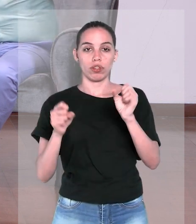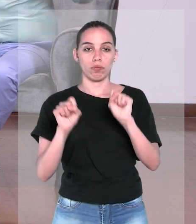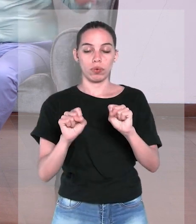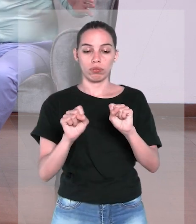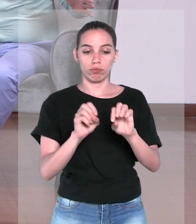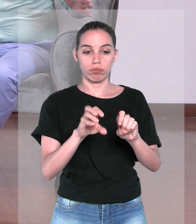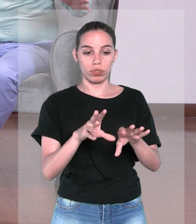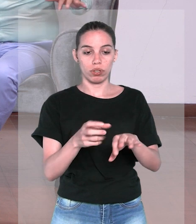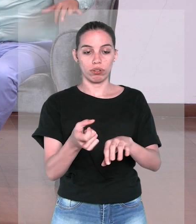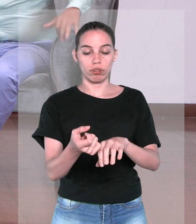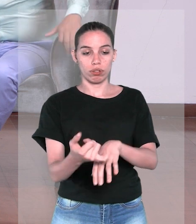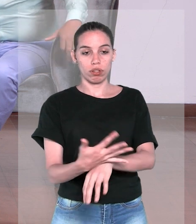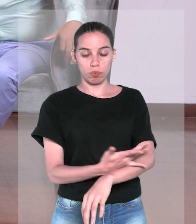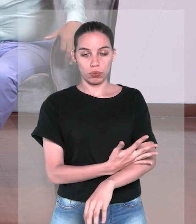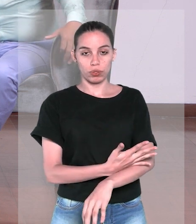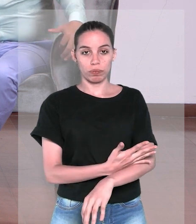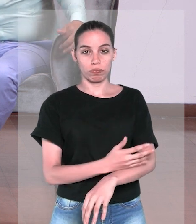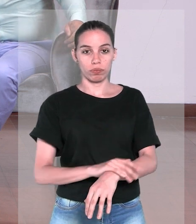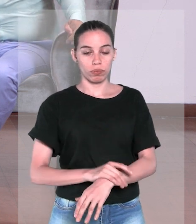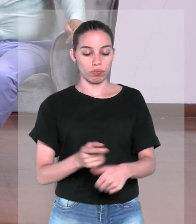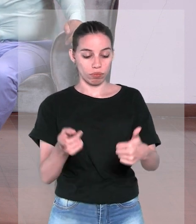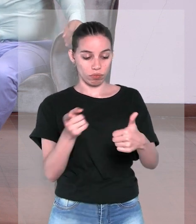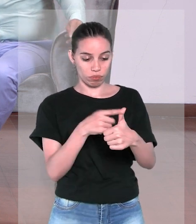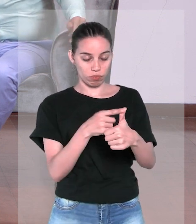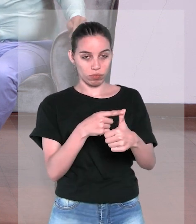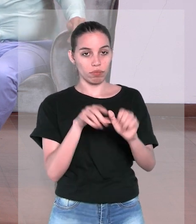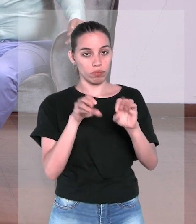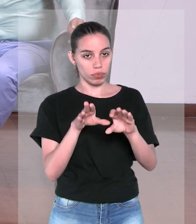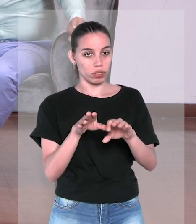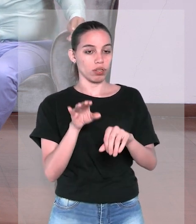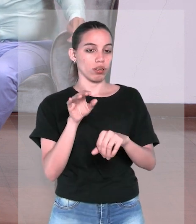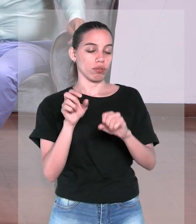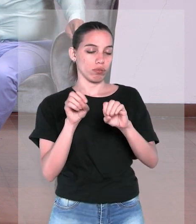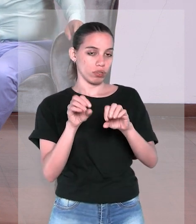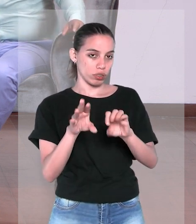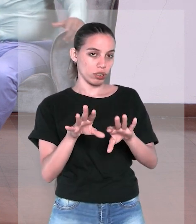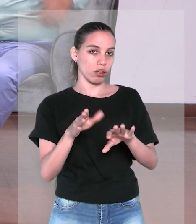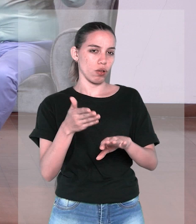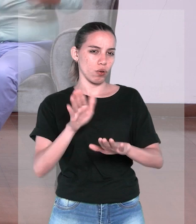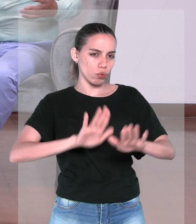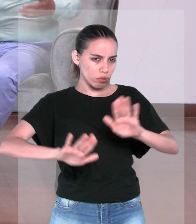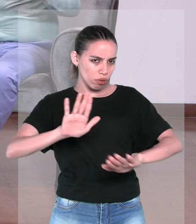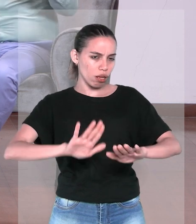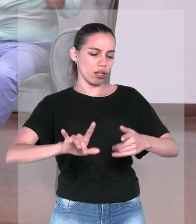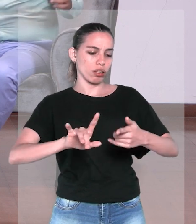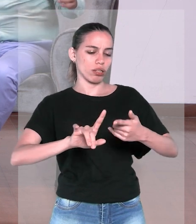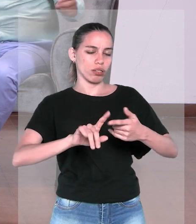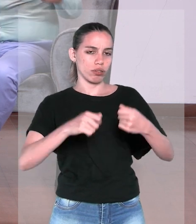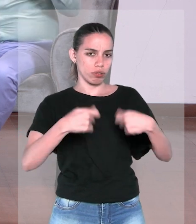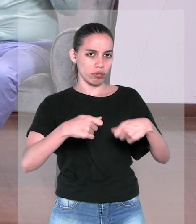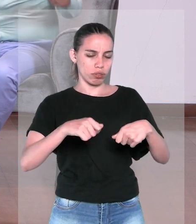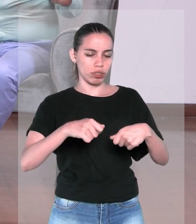cretinos digitais, como se supõe. Você tem pessoas potentes. Então, esse é um